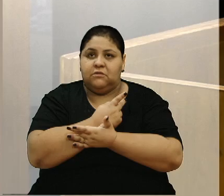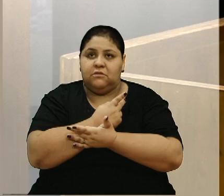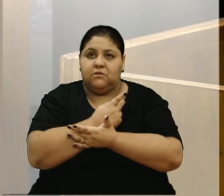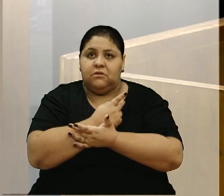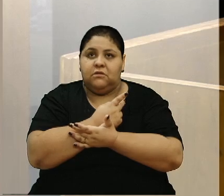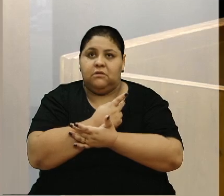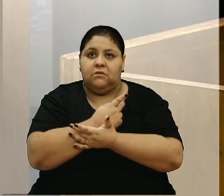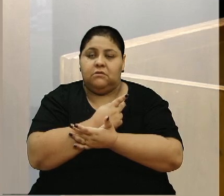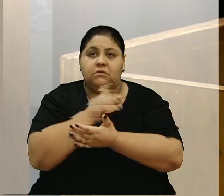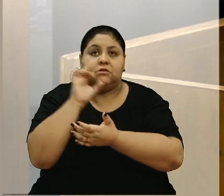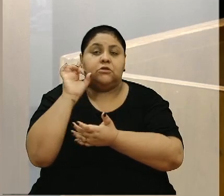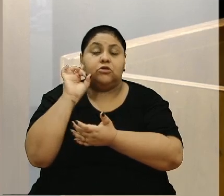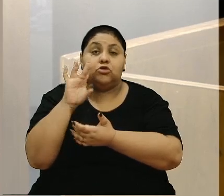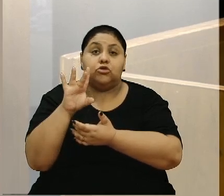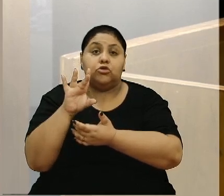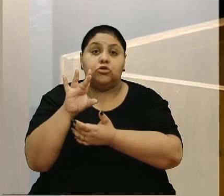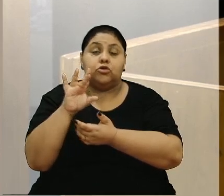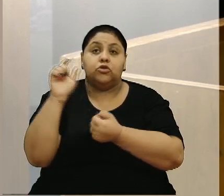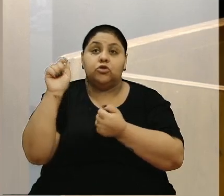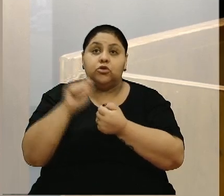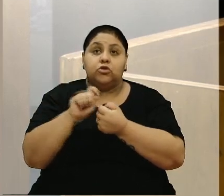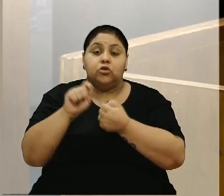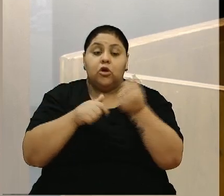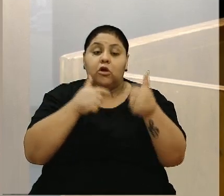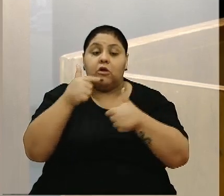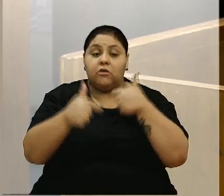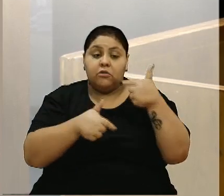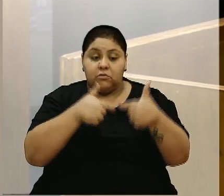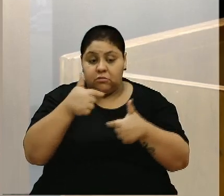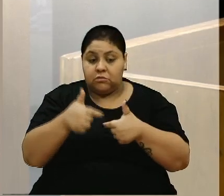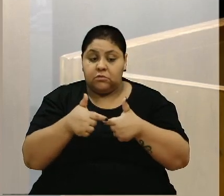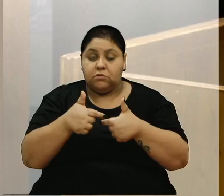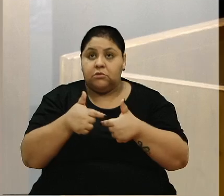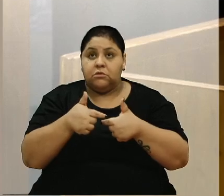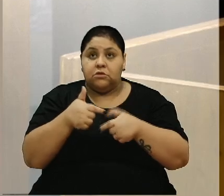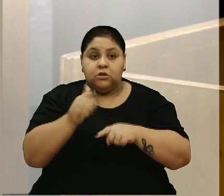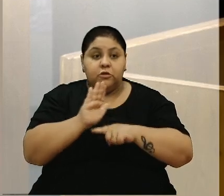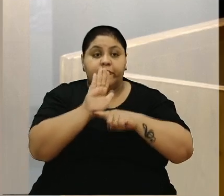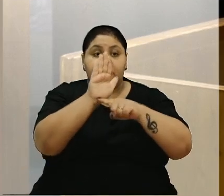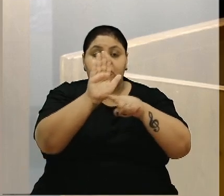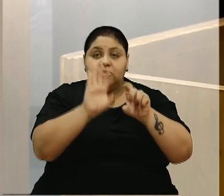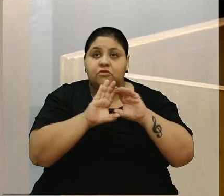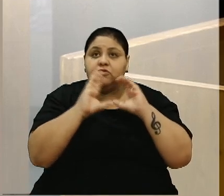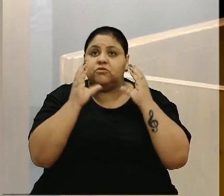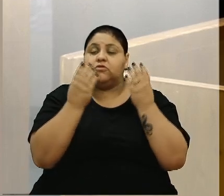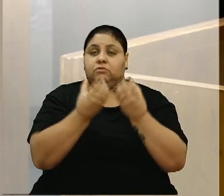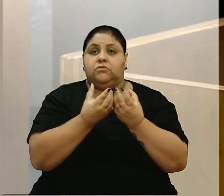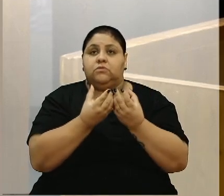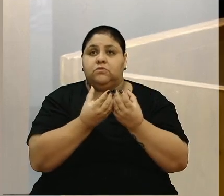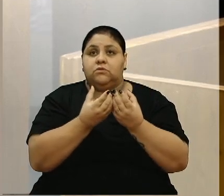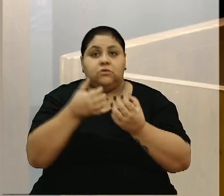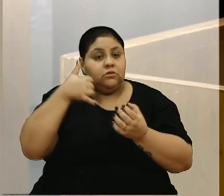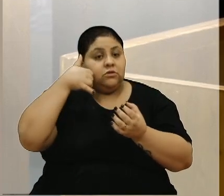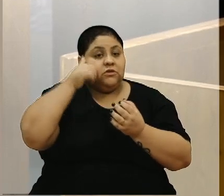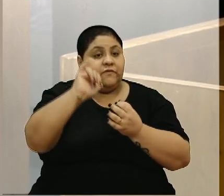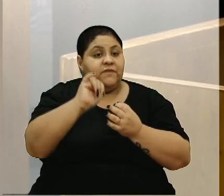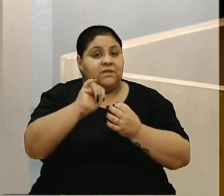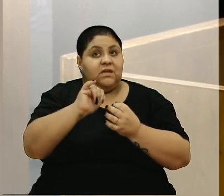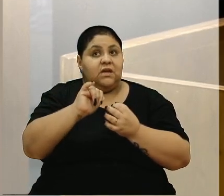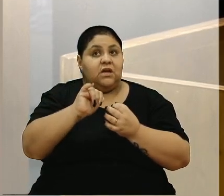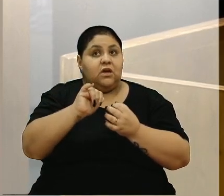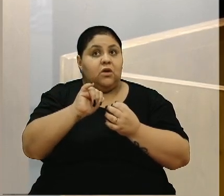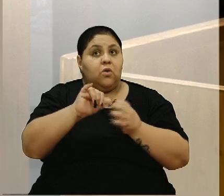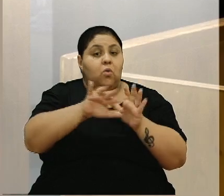Nada. Ele somente fez um serviço que vai beneficiar a comunidade e vai talvez evitar um assalto